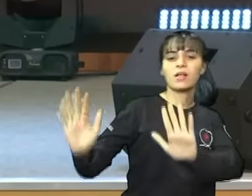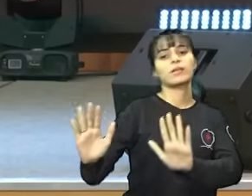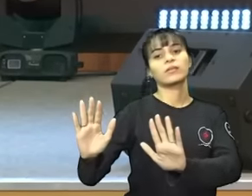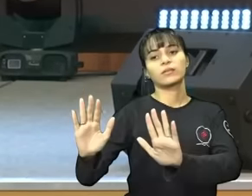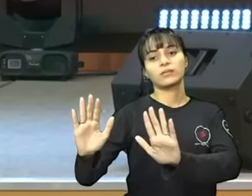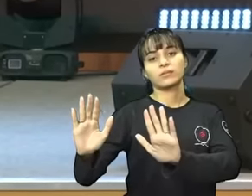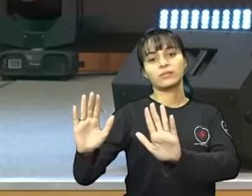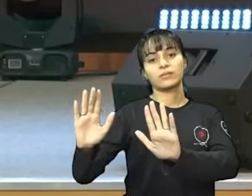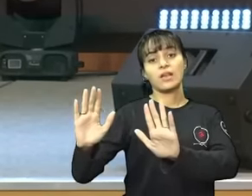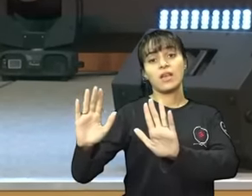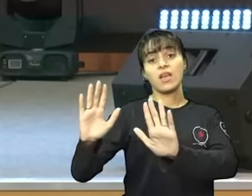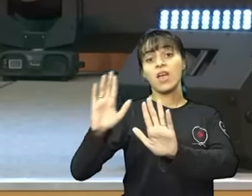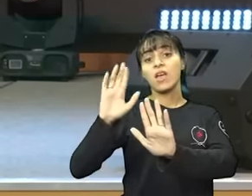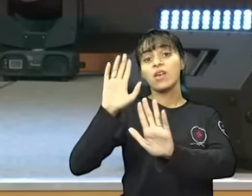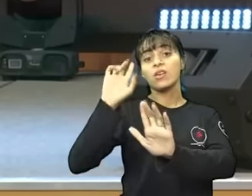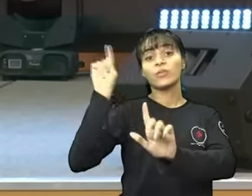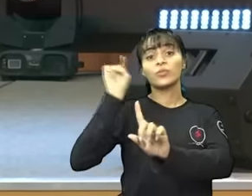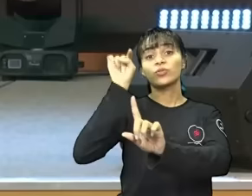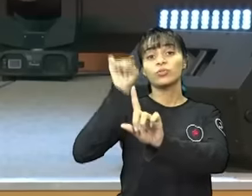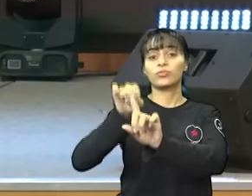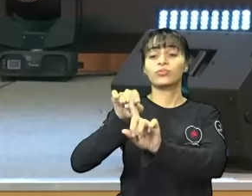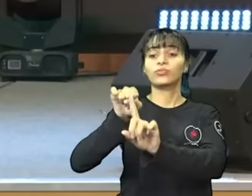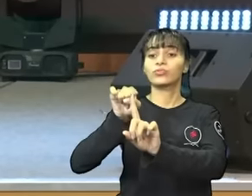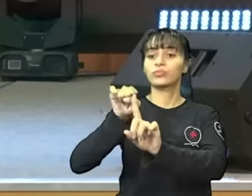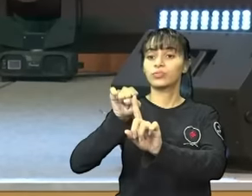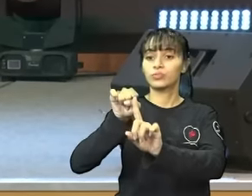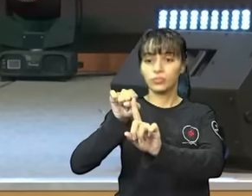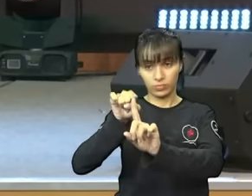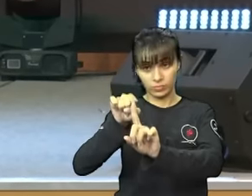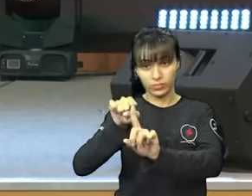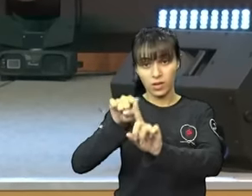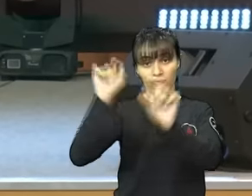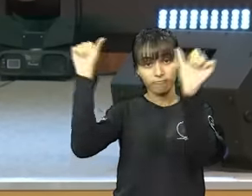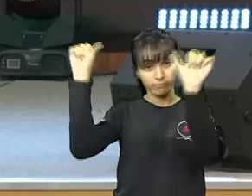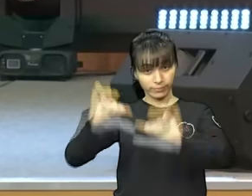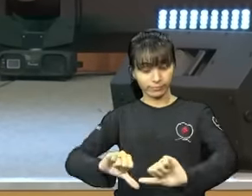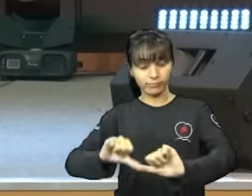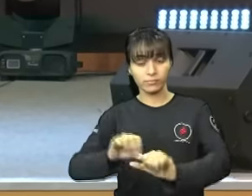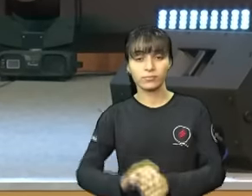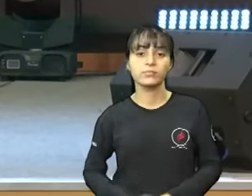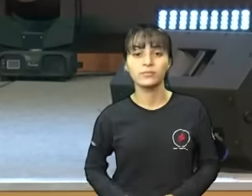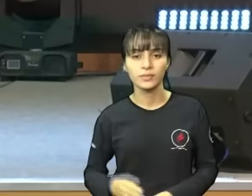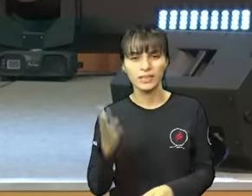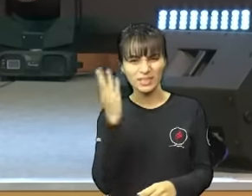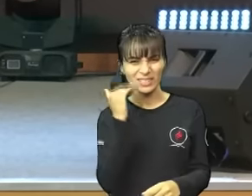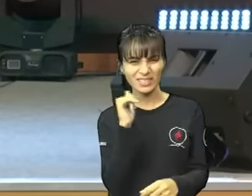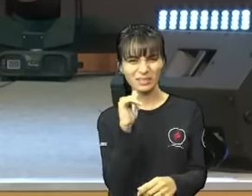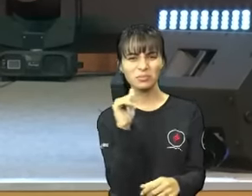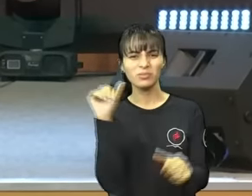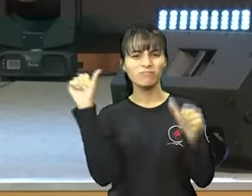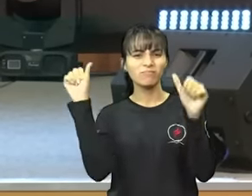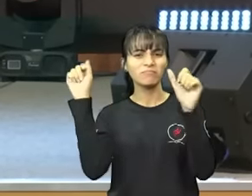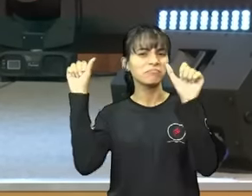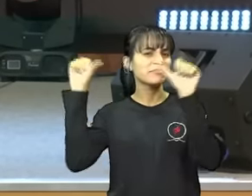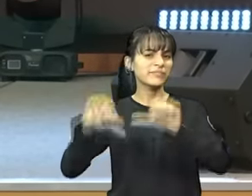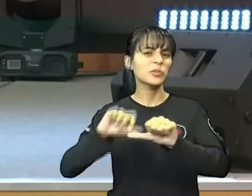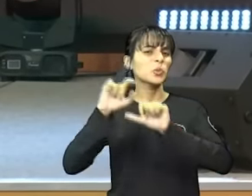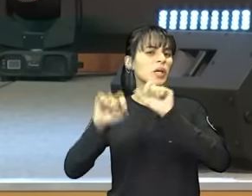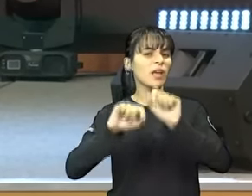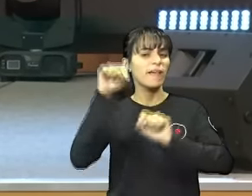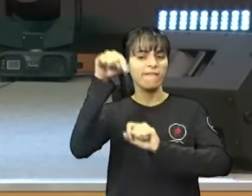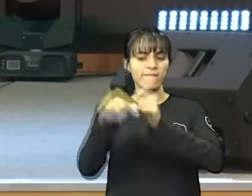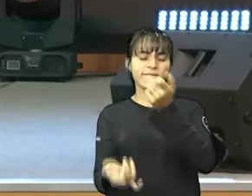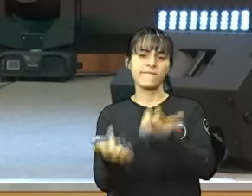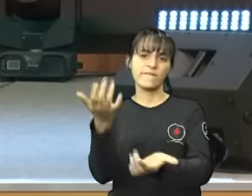e o final dele que conduz à perdição sabe o que é petição aqui e inferno